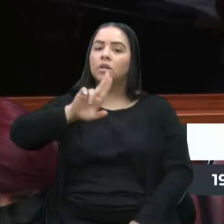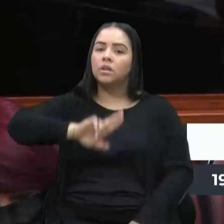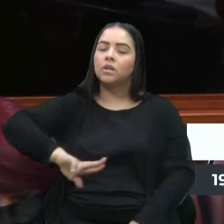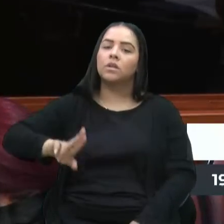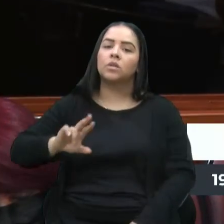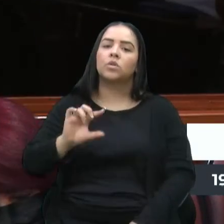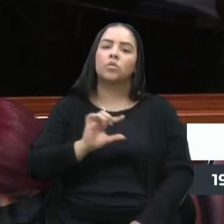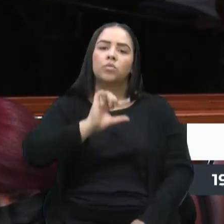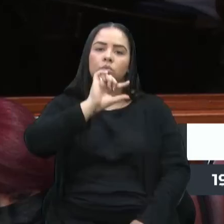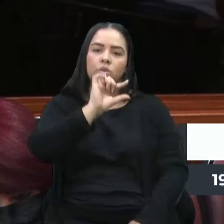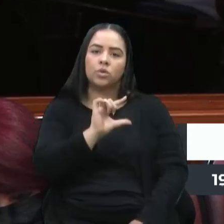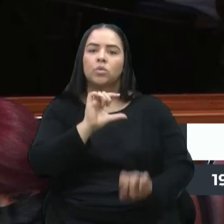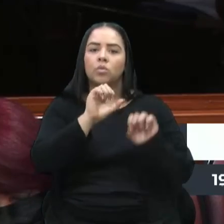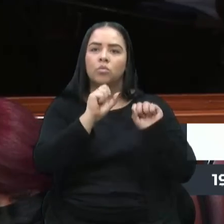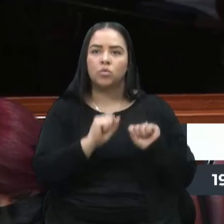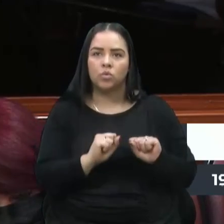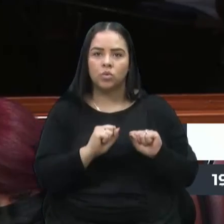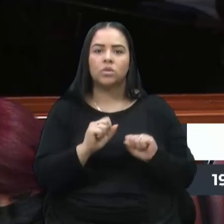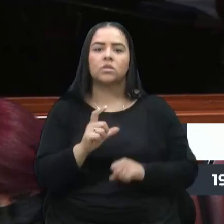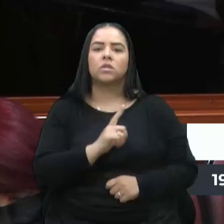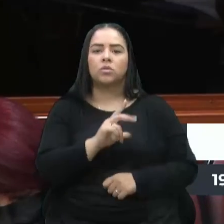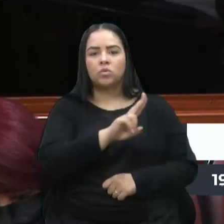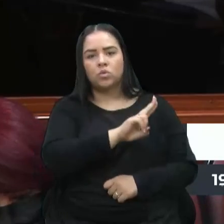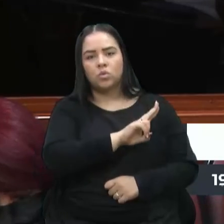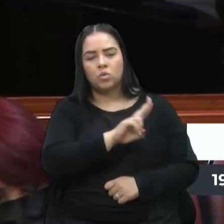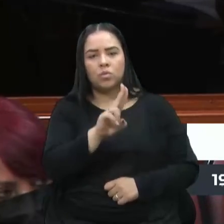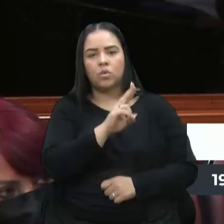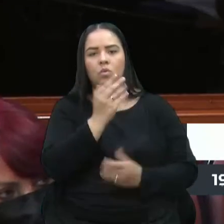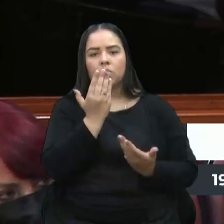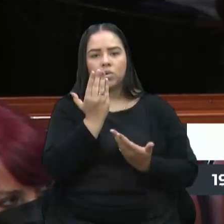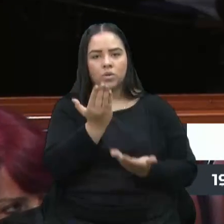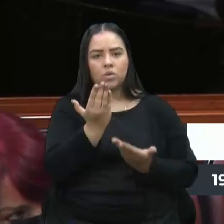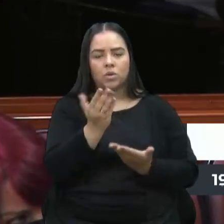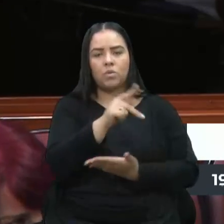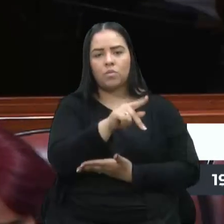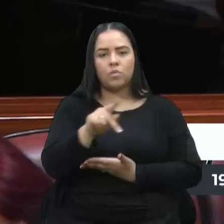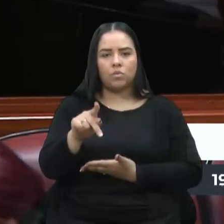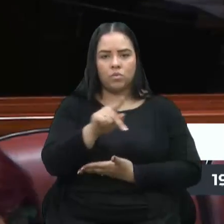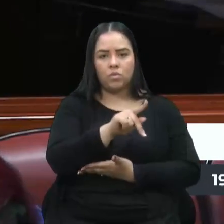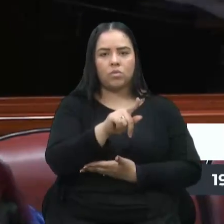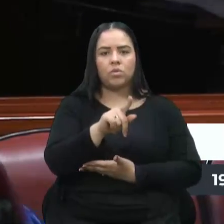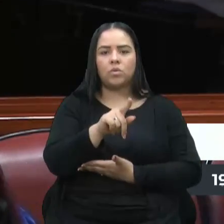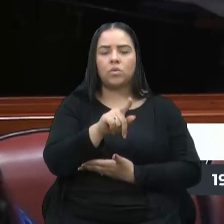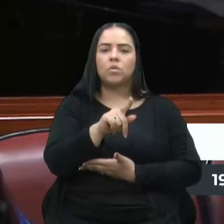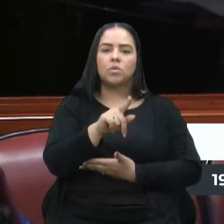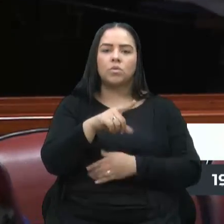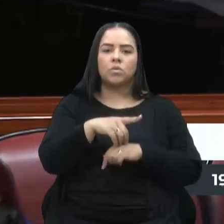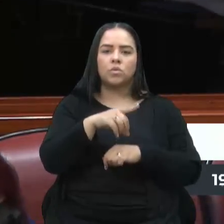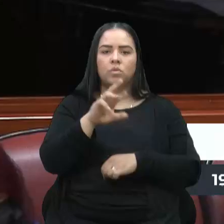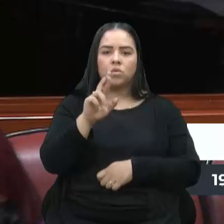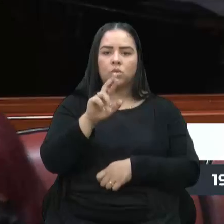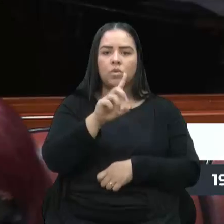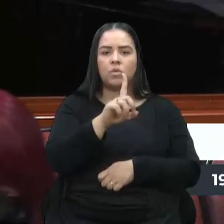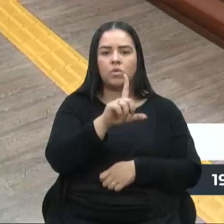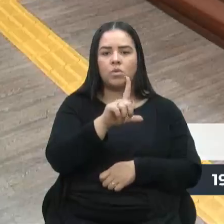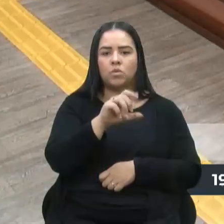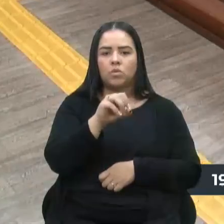alguma parte da Maisa seja nomeada homenageando A Professora Doutora Loraine slomp Giron era isso